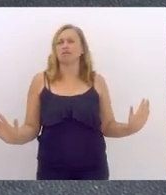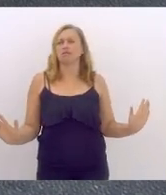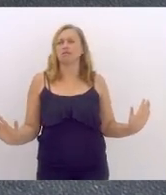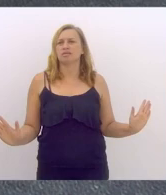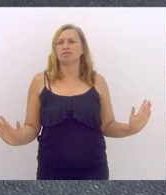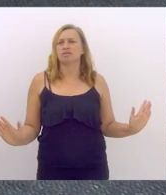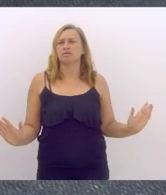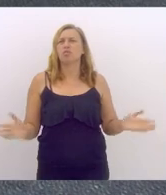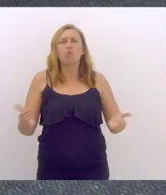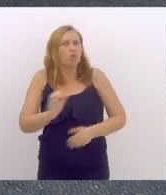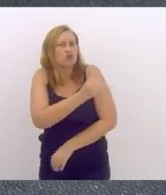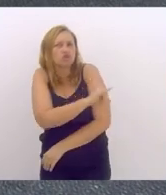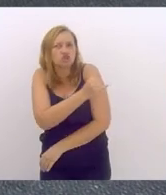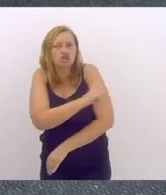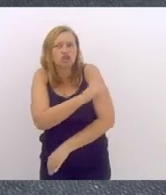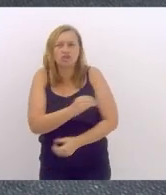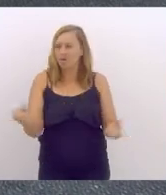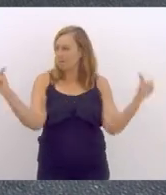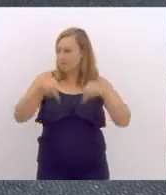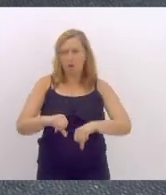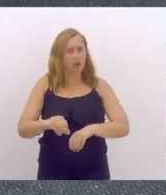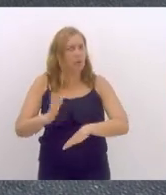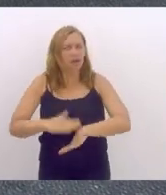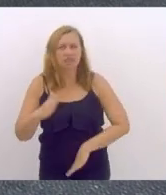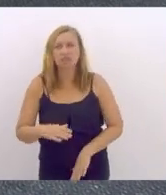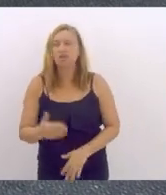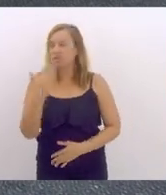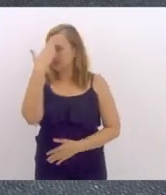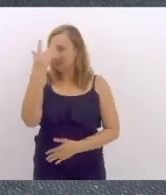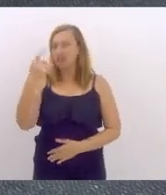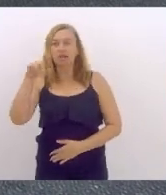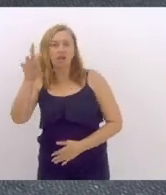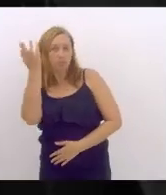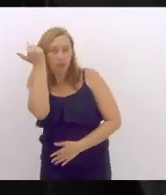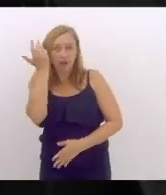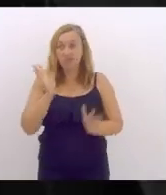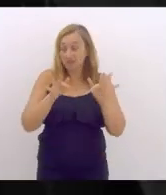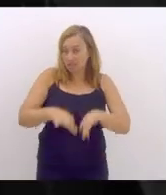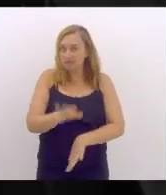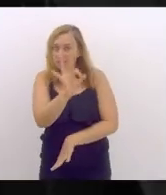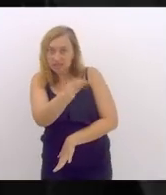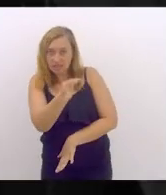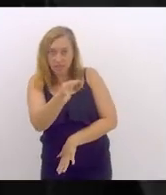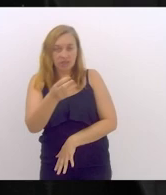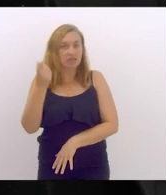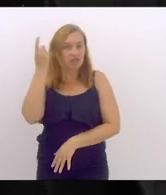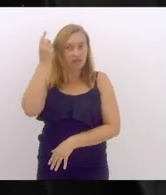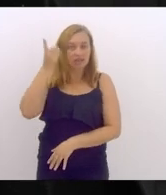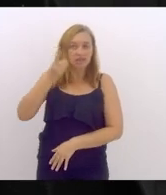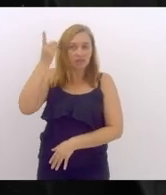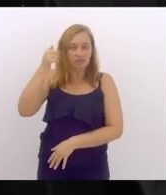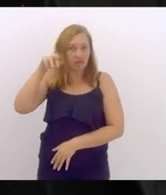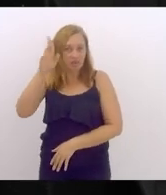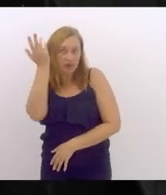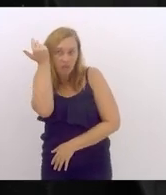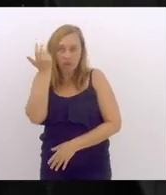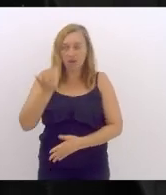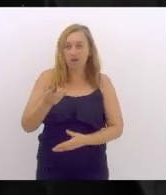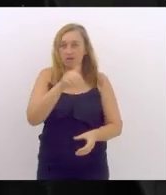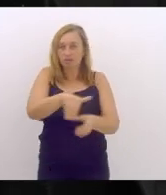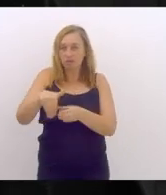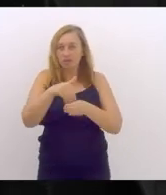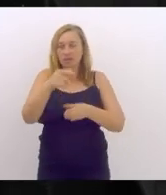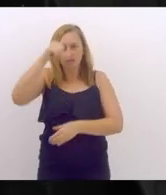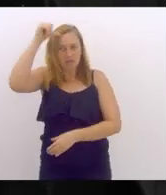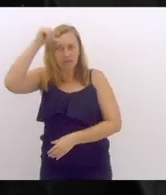o Rio de Janeiro vai se acabar Obrigado Leonardo que na propaganda eleitoral o